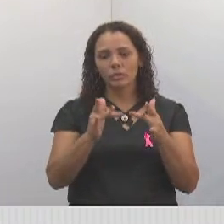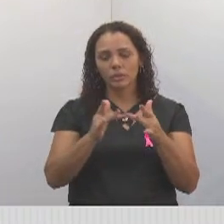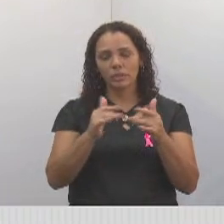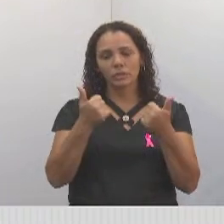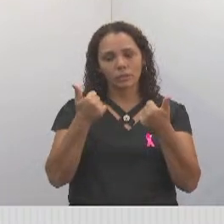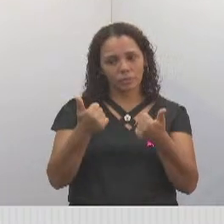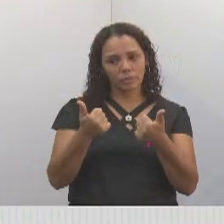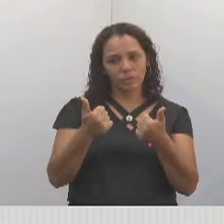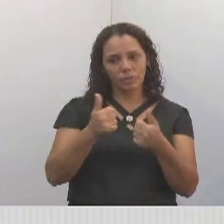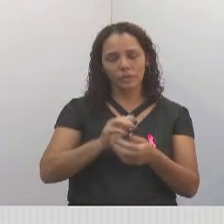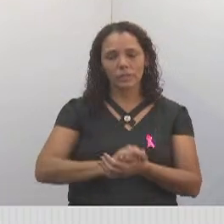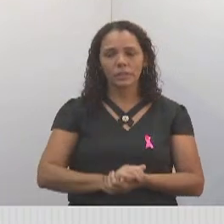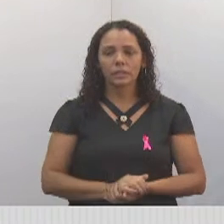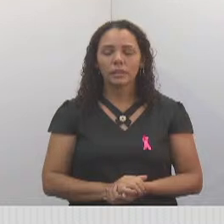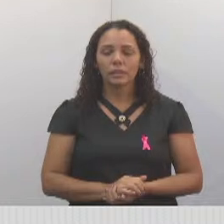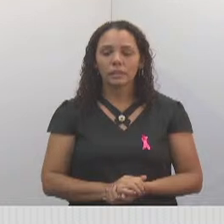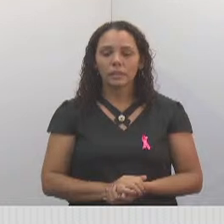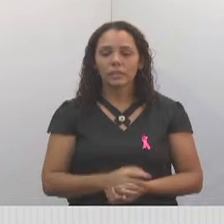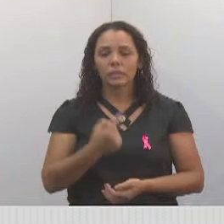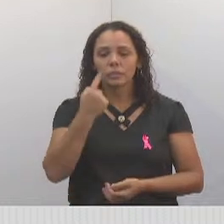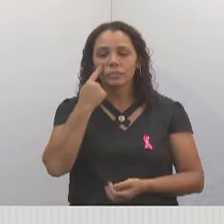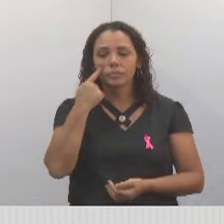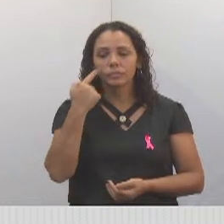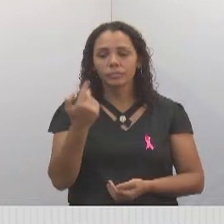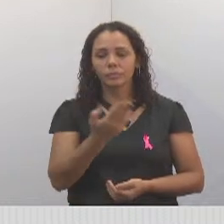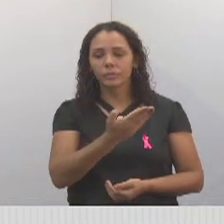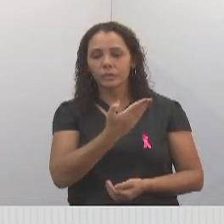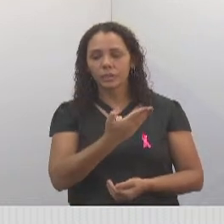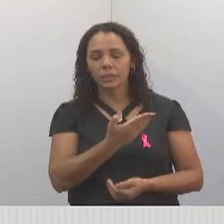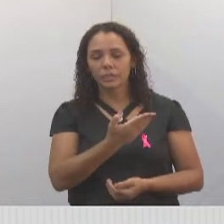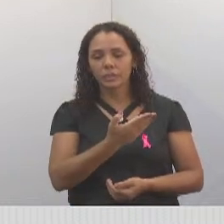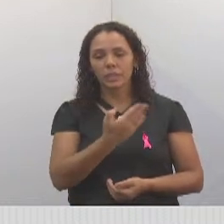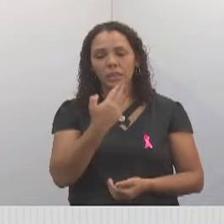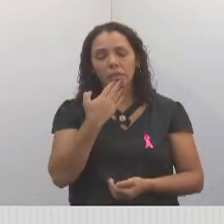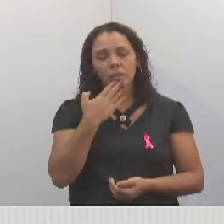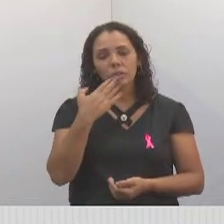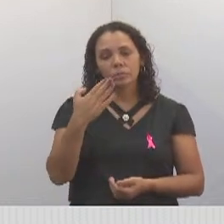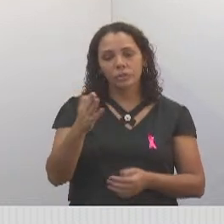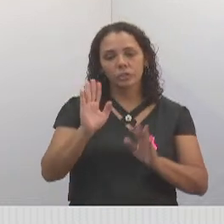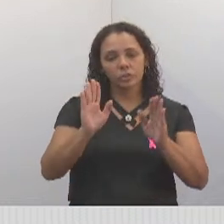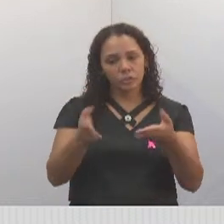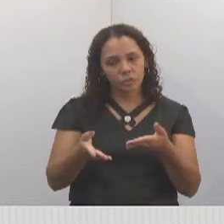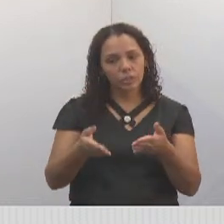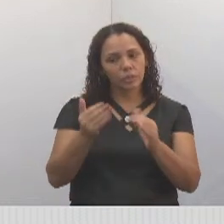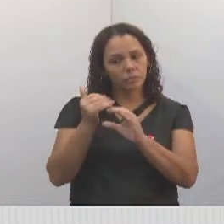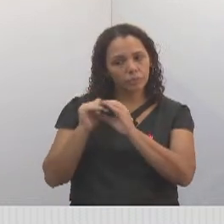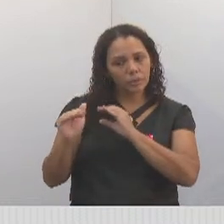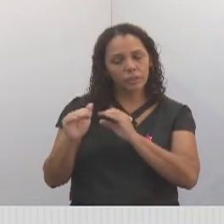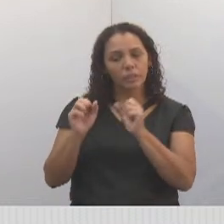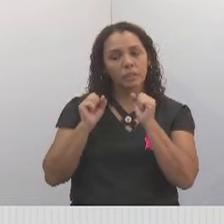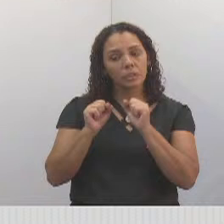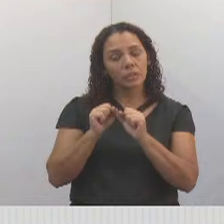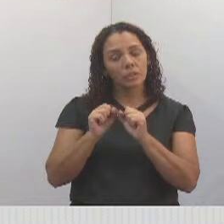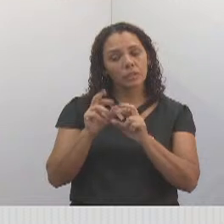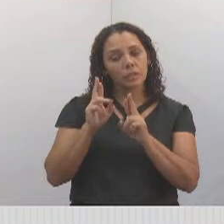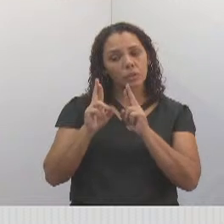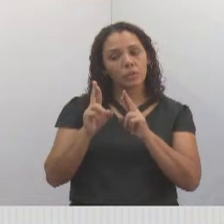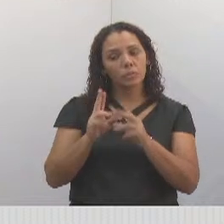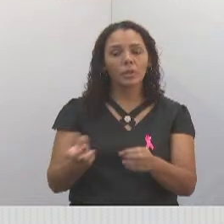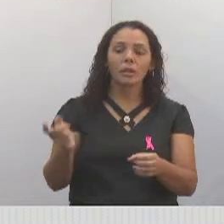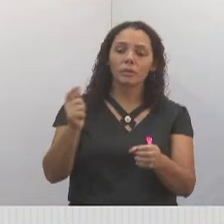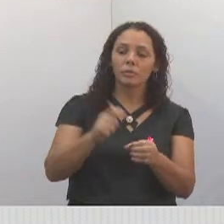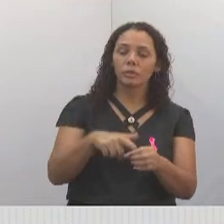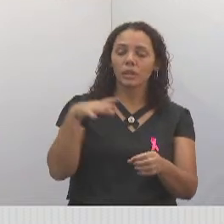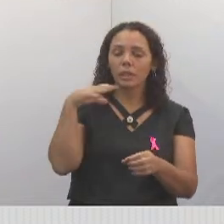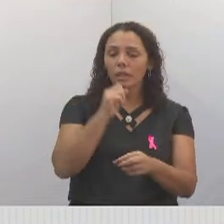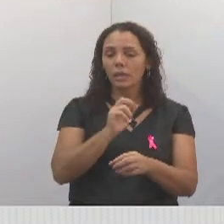bom? Então, olha só, fiz esse pedido e espero subir aqui em